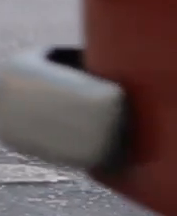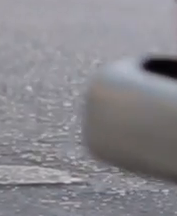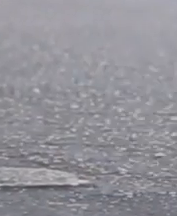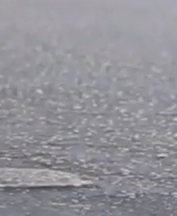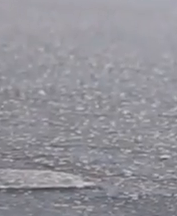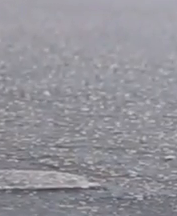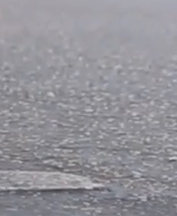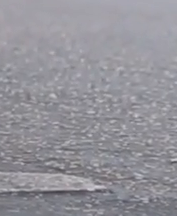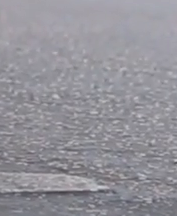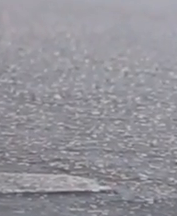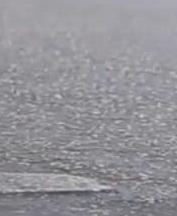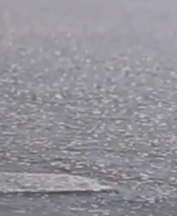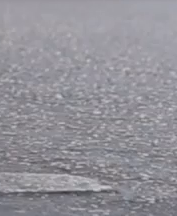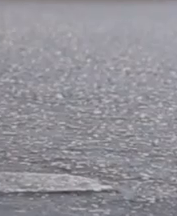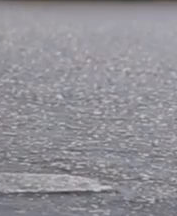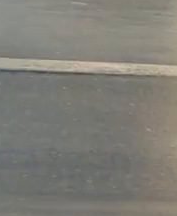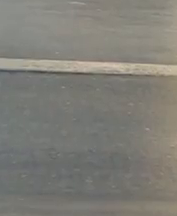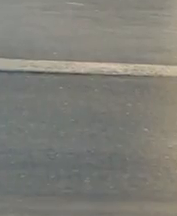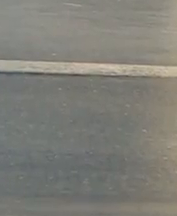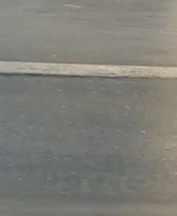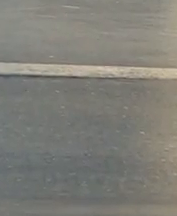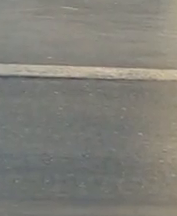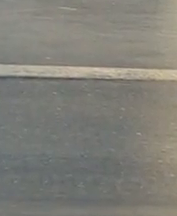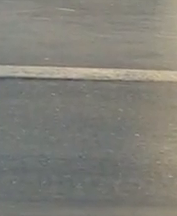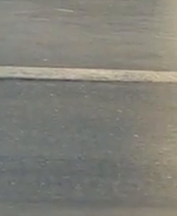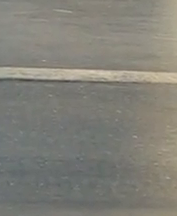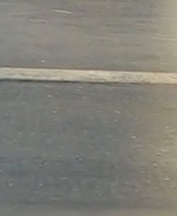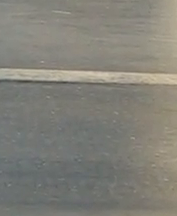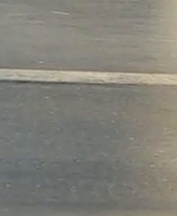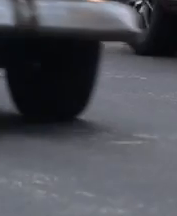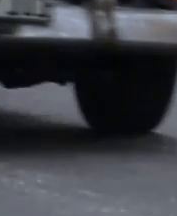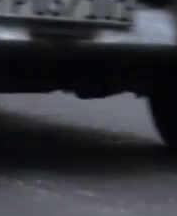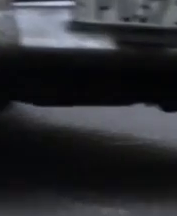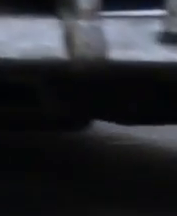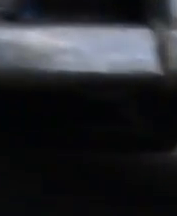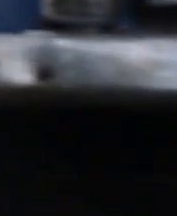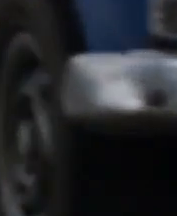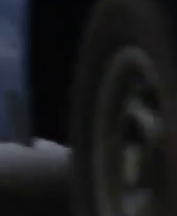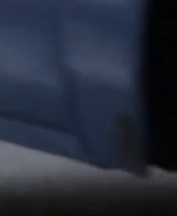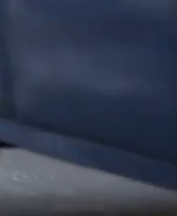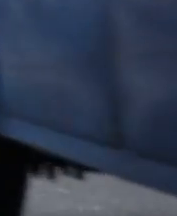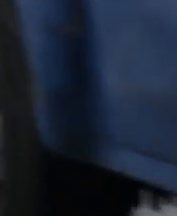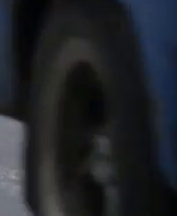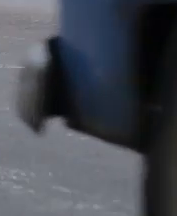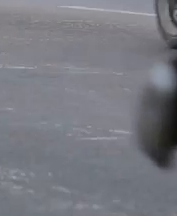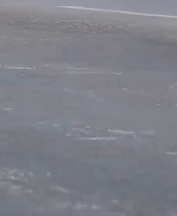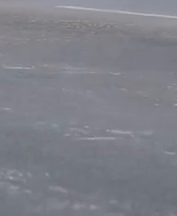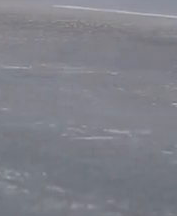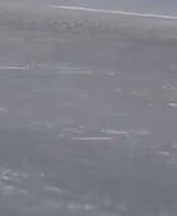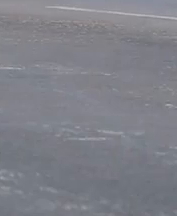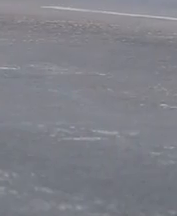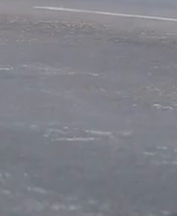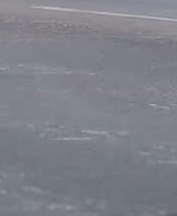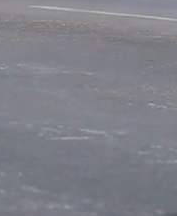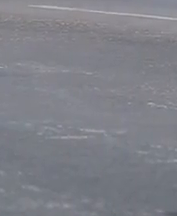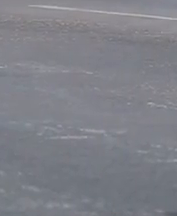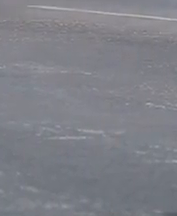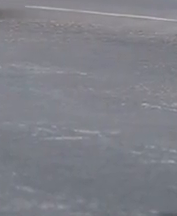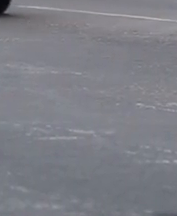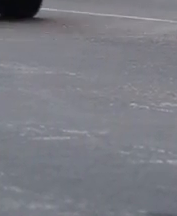avenida. Atrás, táxi com a cor azul, parado com a porta aberta. Passageiros embarcam e o táxi sai. Outros carros